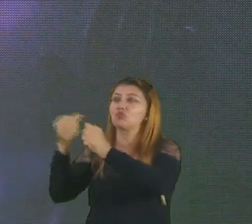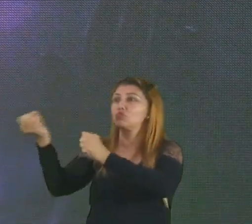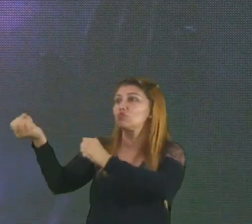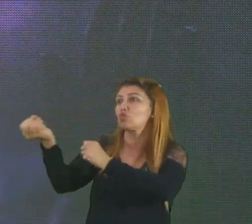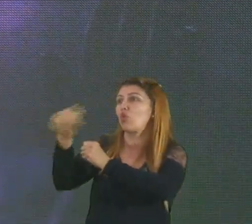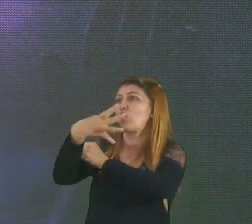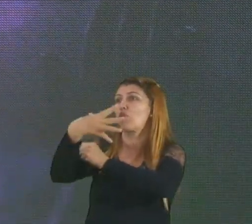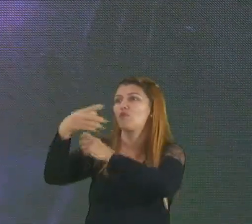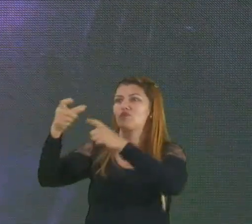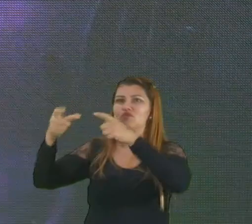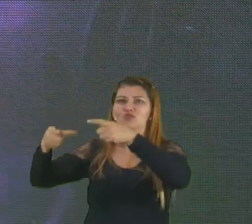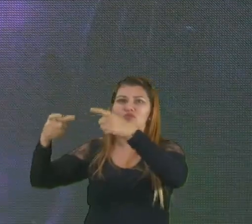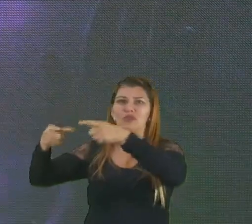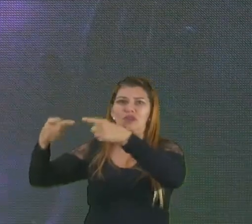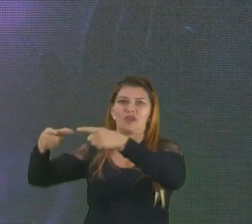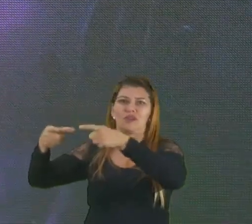terra.